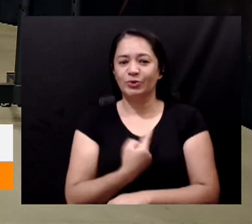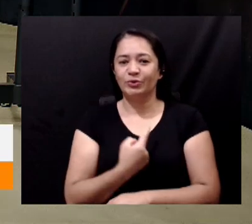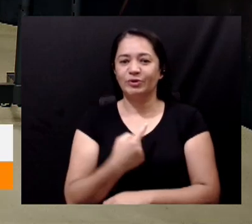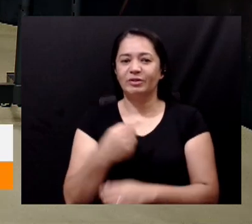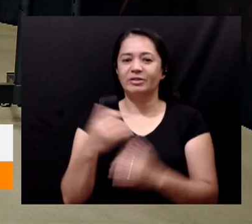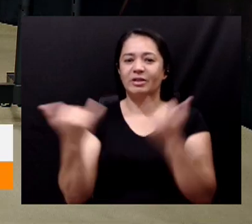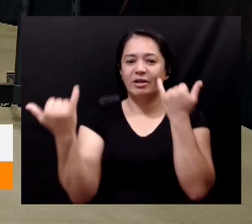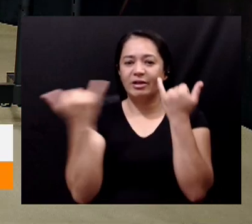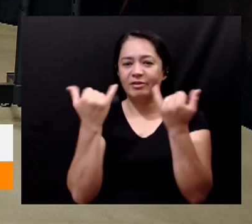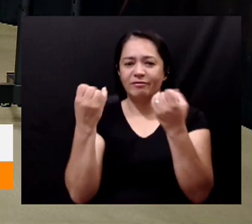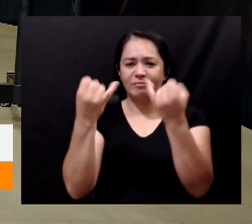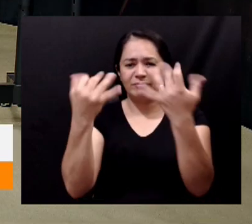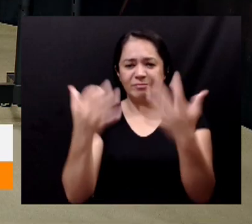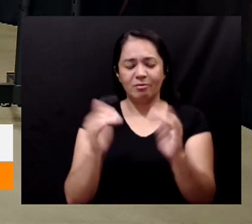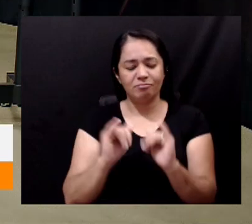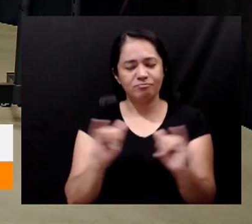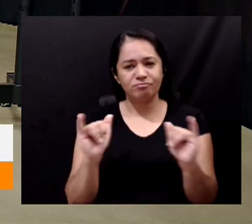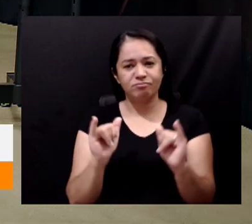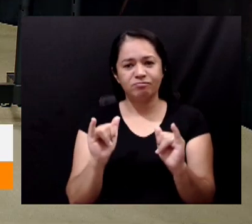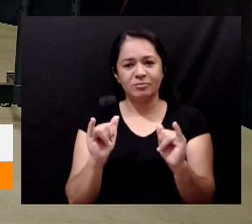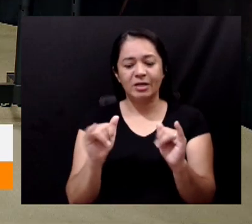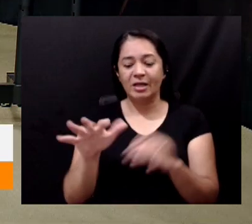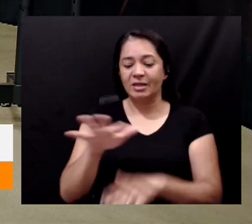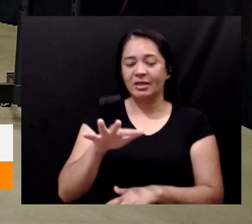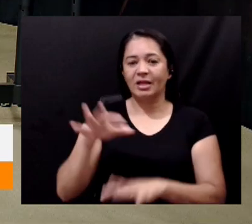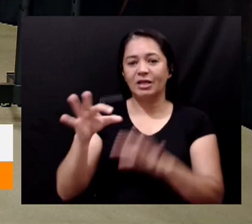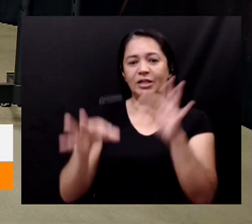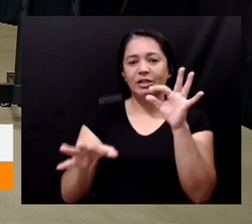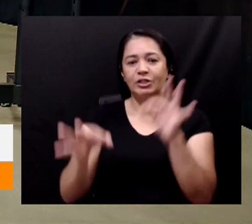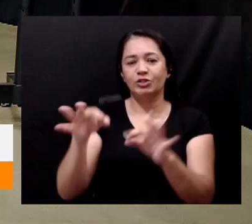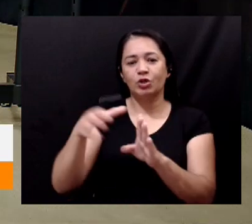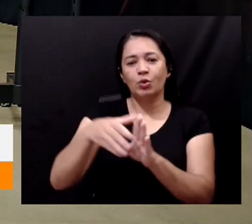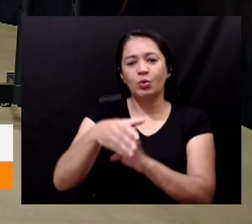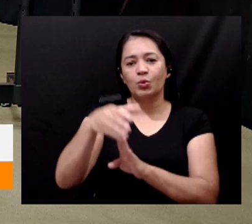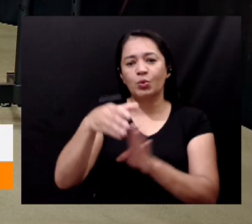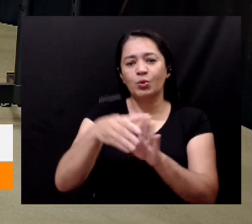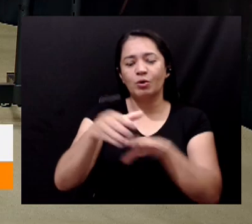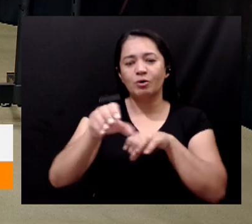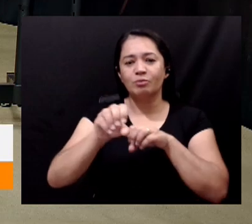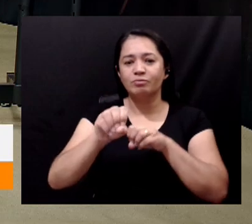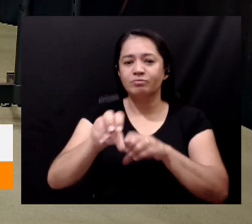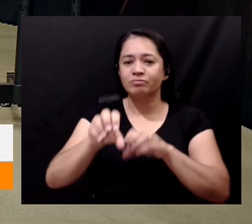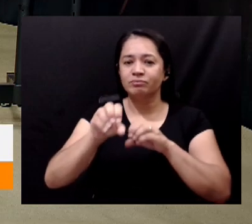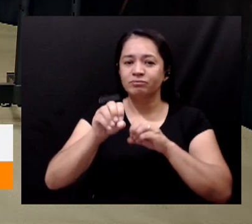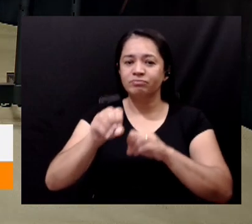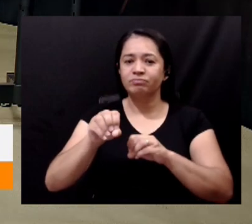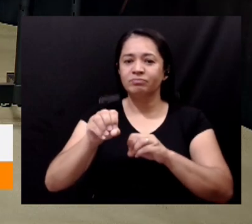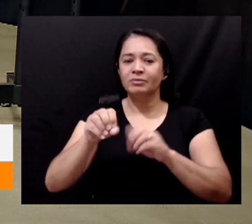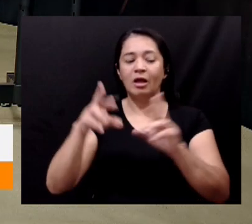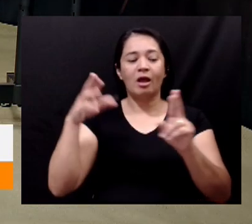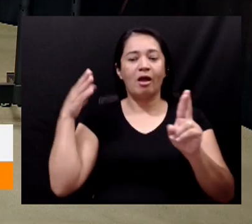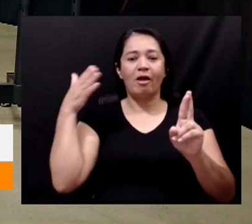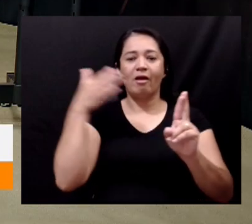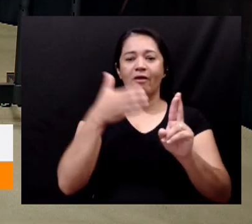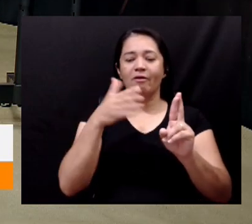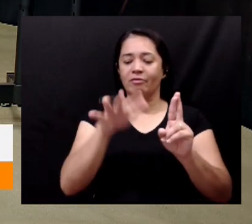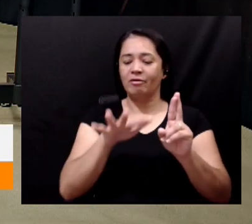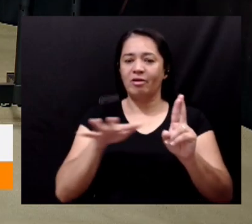informações na questão, na linha jurídica, né, orientando os telespectadores referente a essas situações